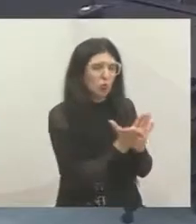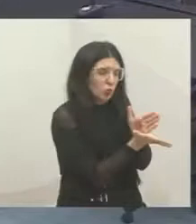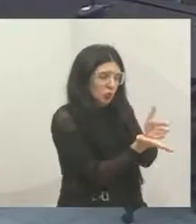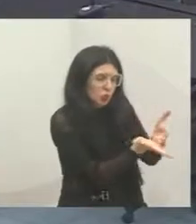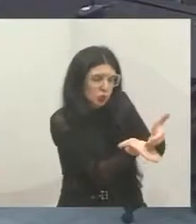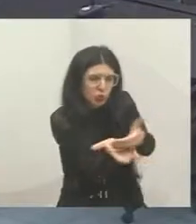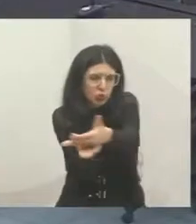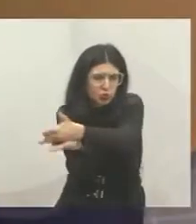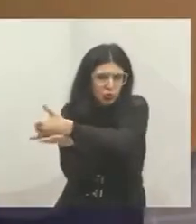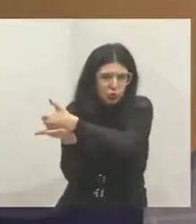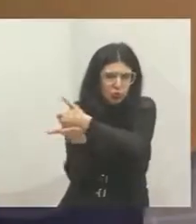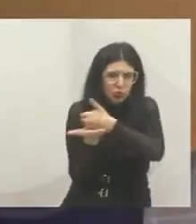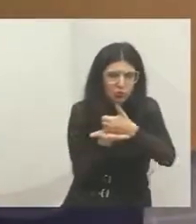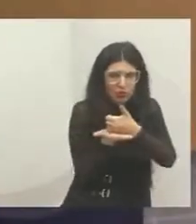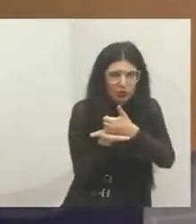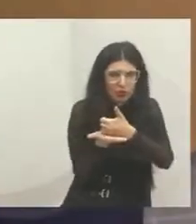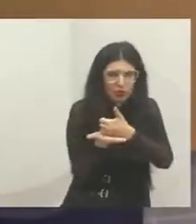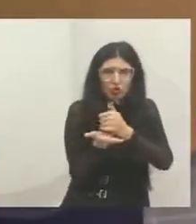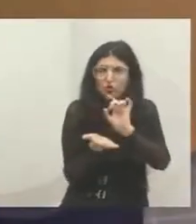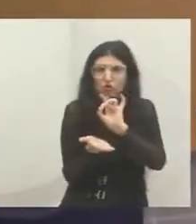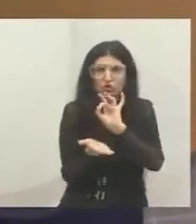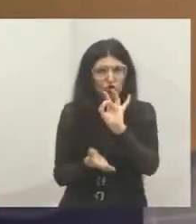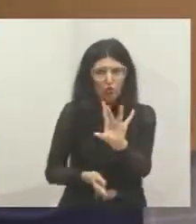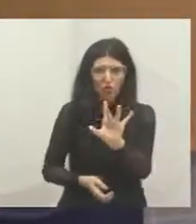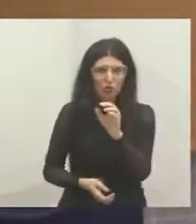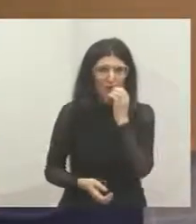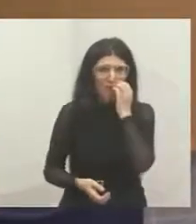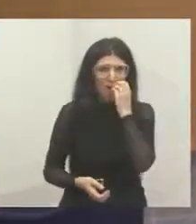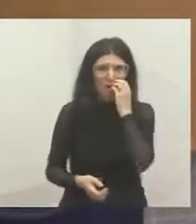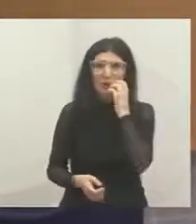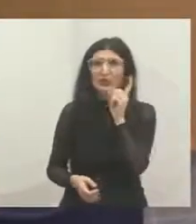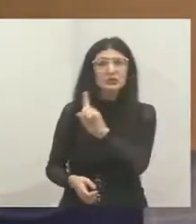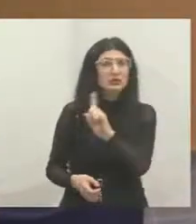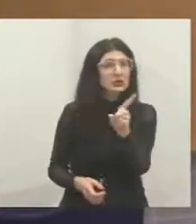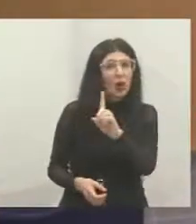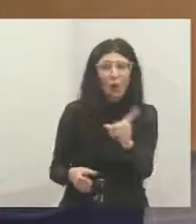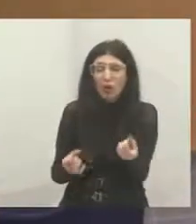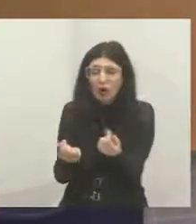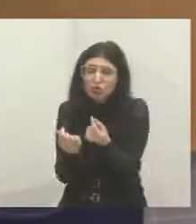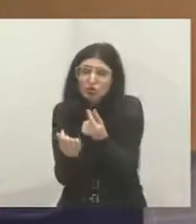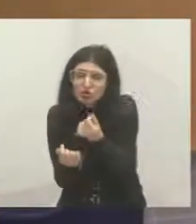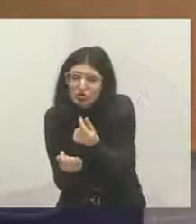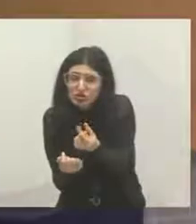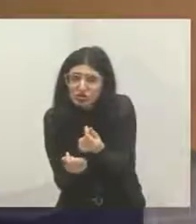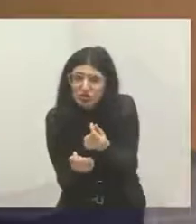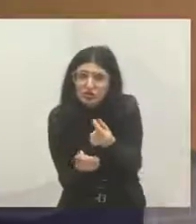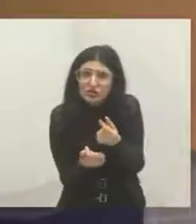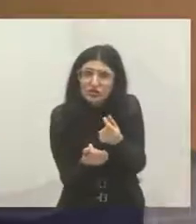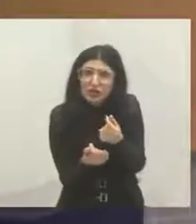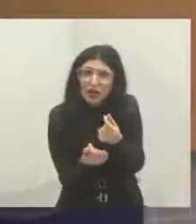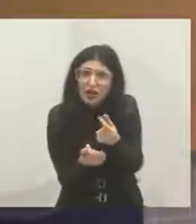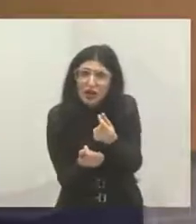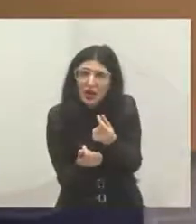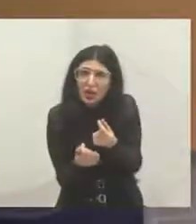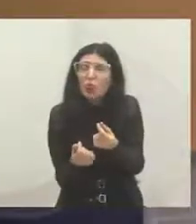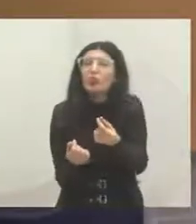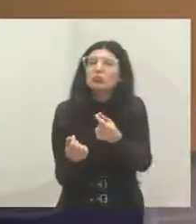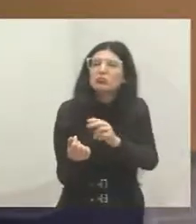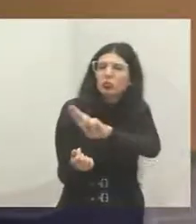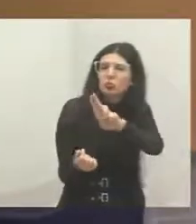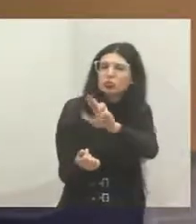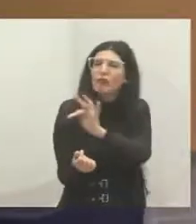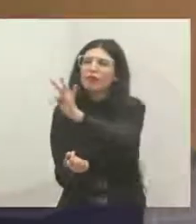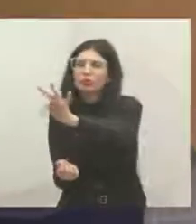montante aplicado. Perfeita colocação do Lucimar, deixa claro para quem está ouvindo. É só o rendimento.